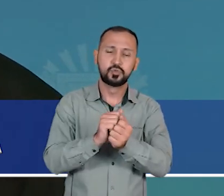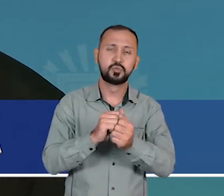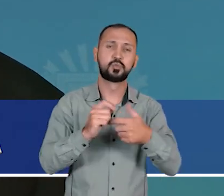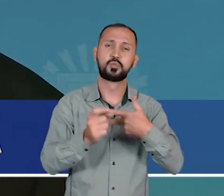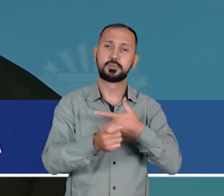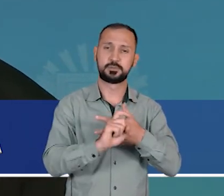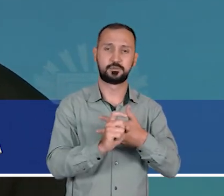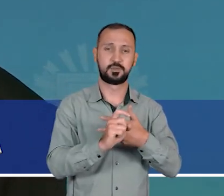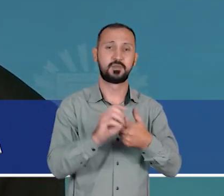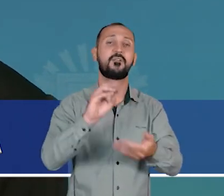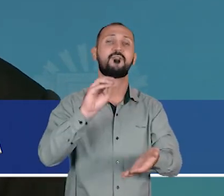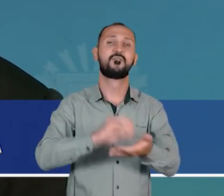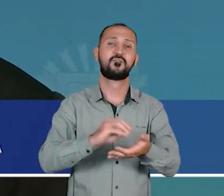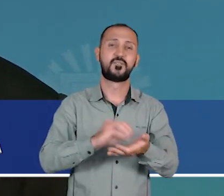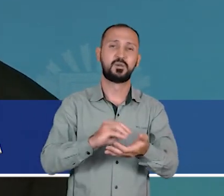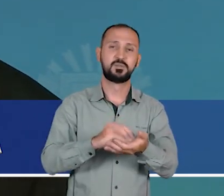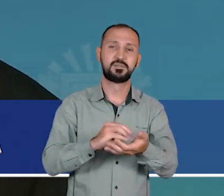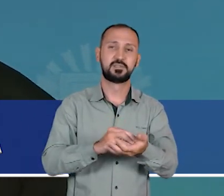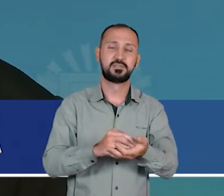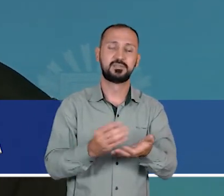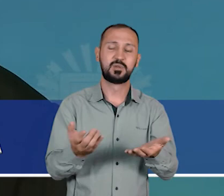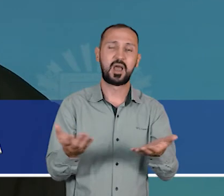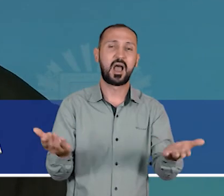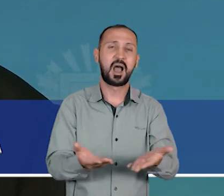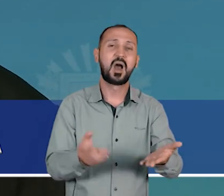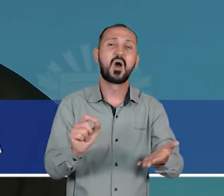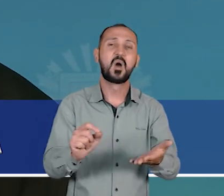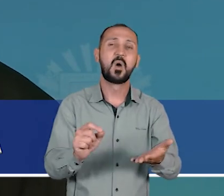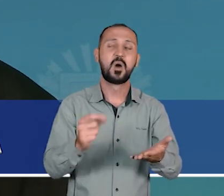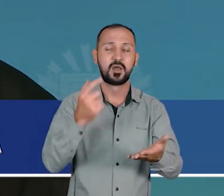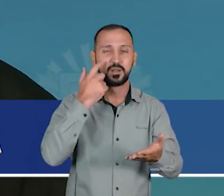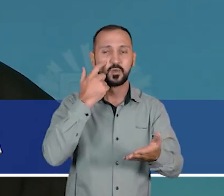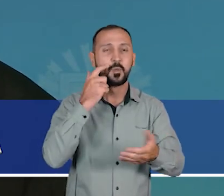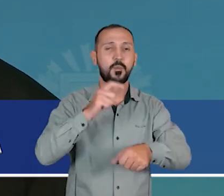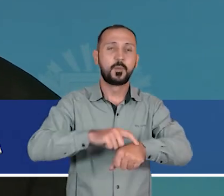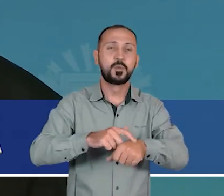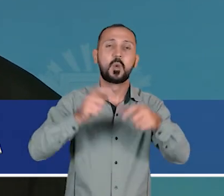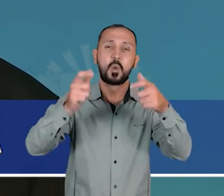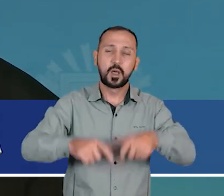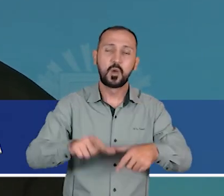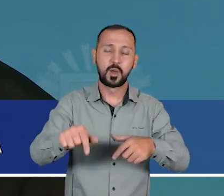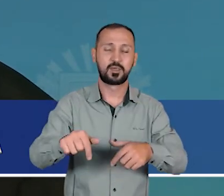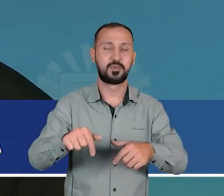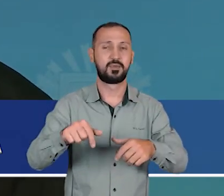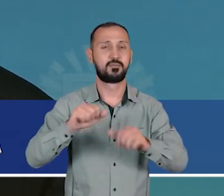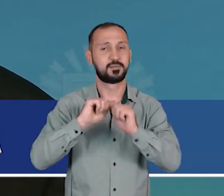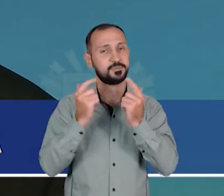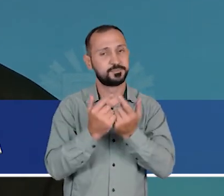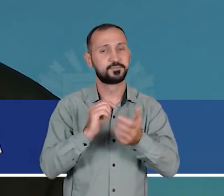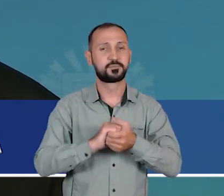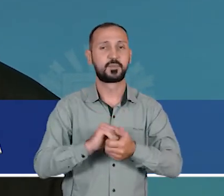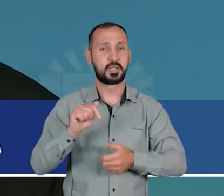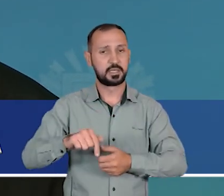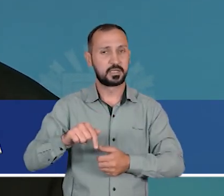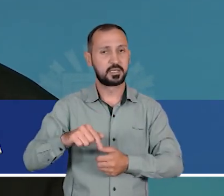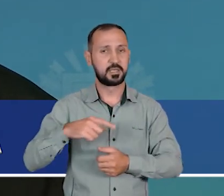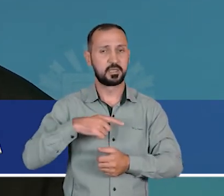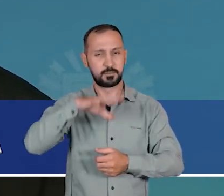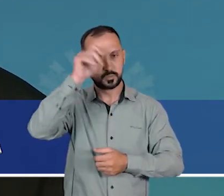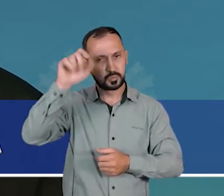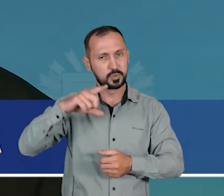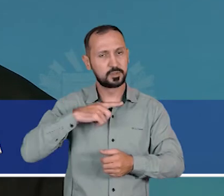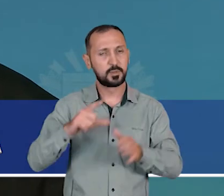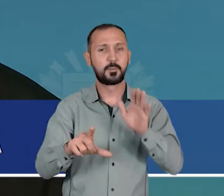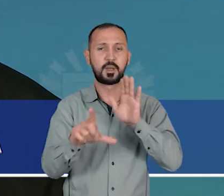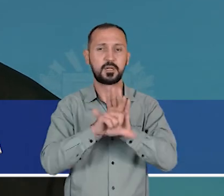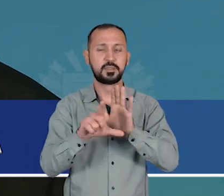governo, junto ao executivo, e estávamos precisando dessa porta aberta aqui no legislativo também. Hoje aqui no estado nós temos